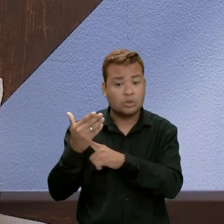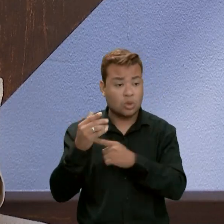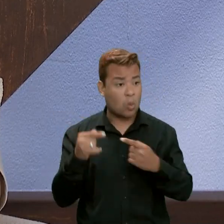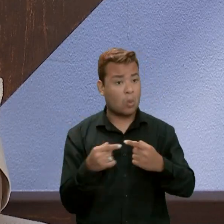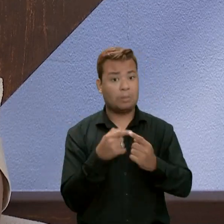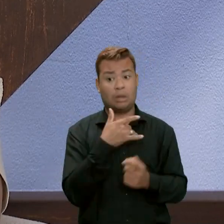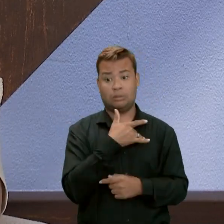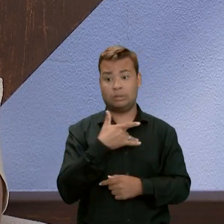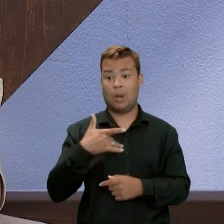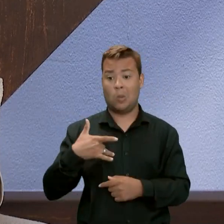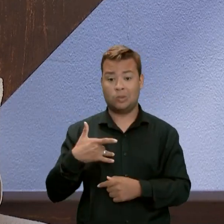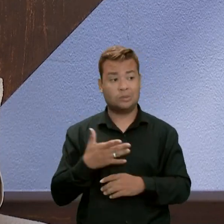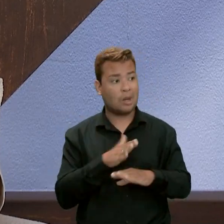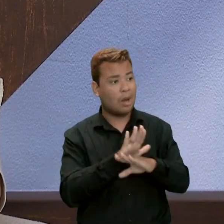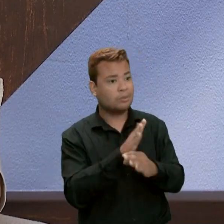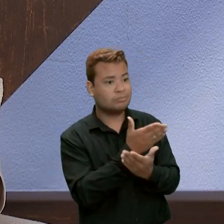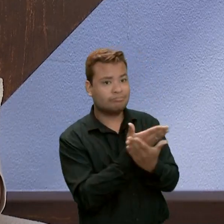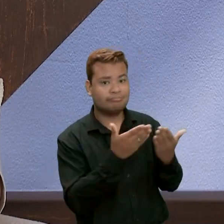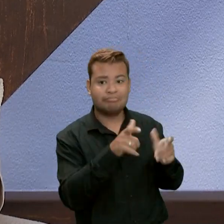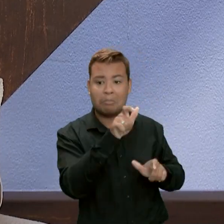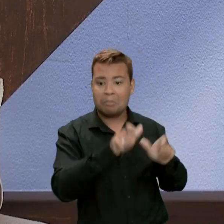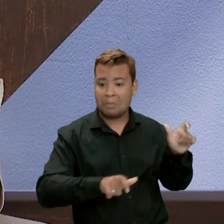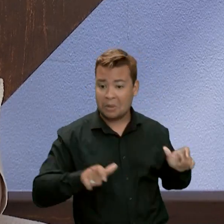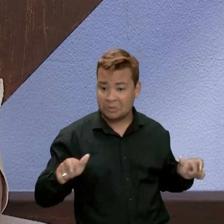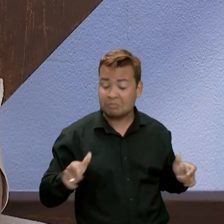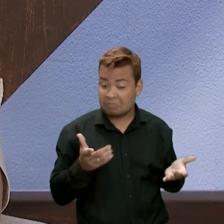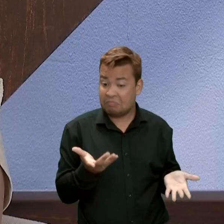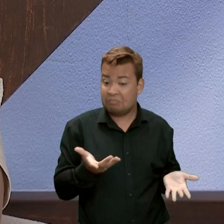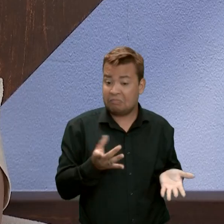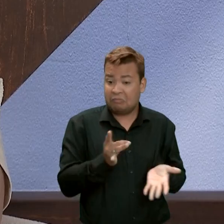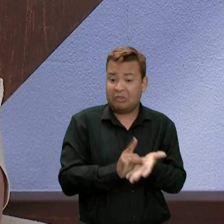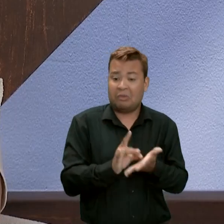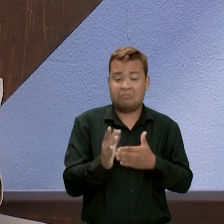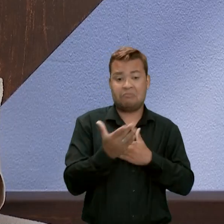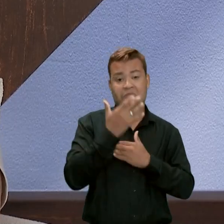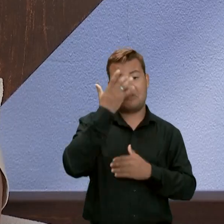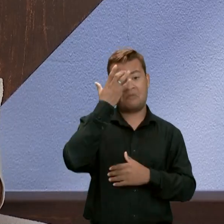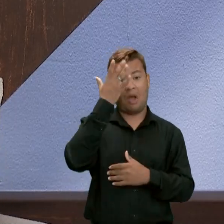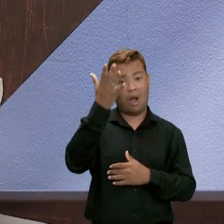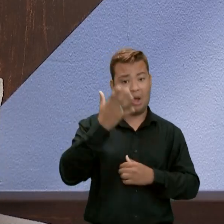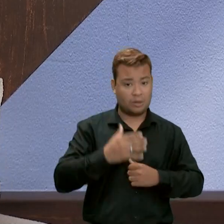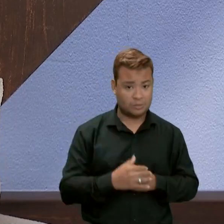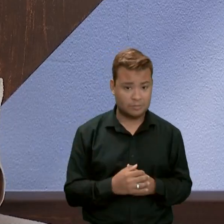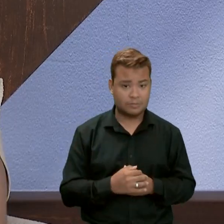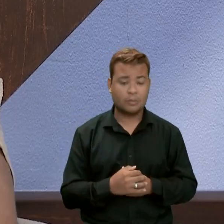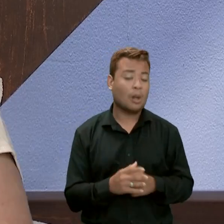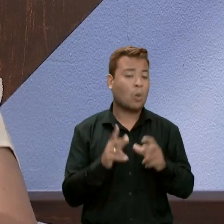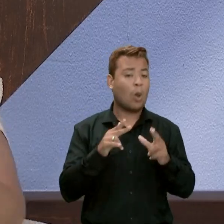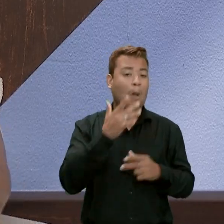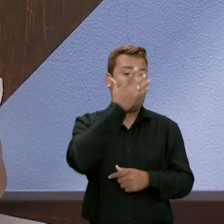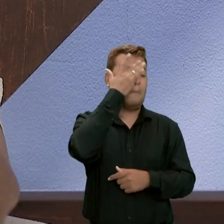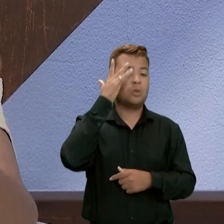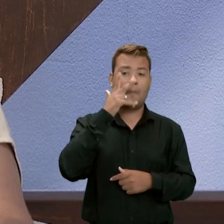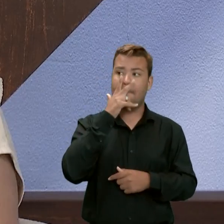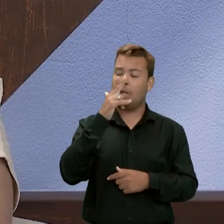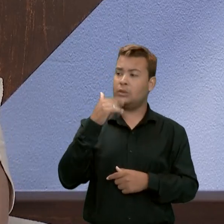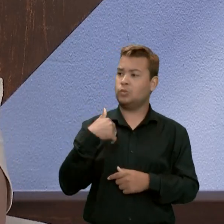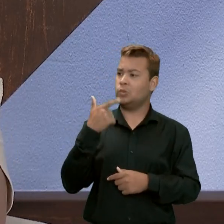né? Então, isso facilita muito, né? Você vai empoderar o cidadão